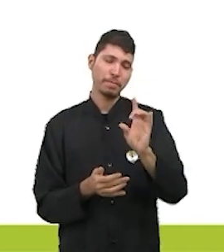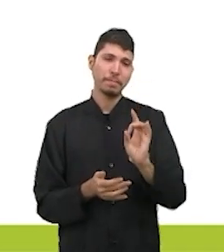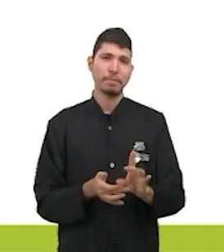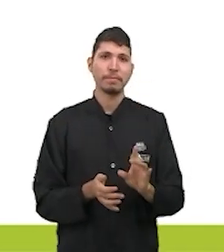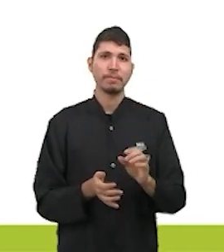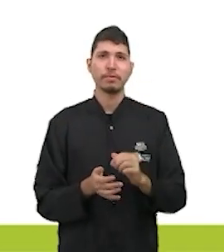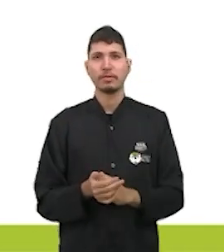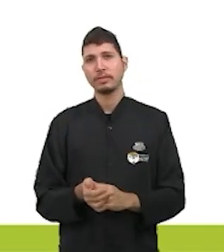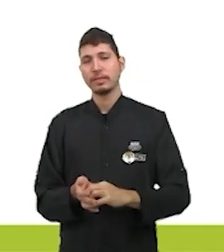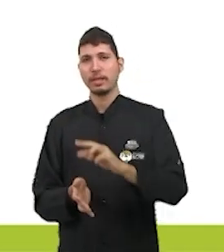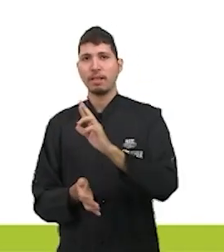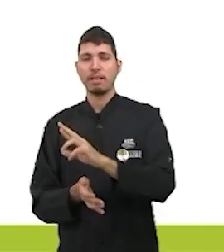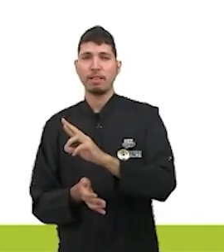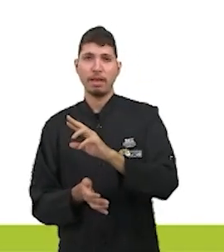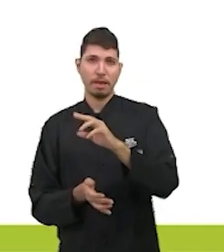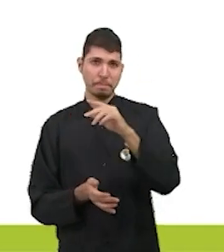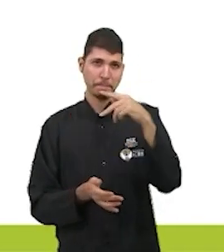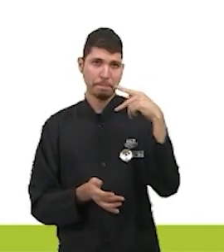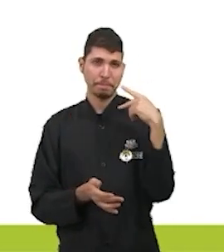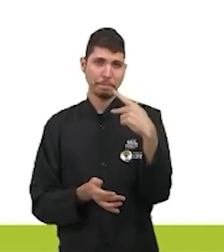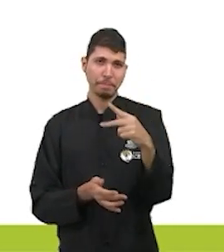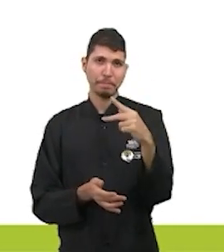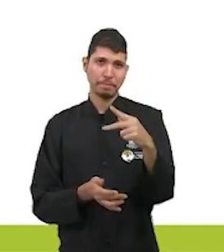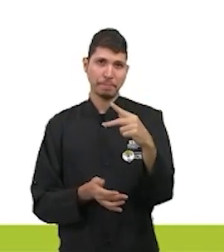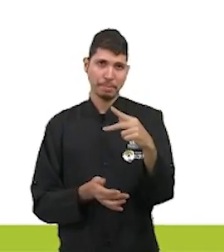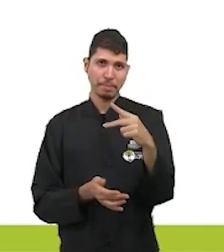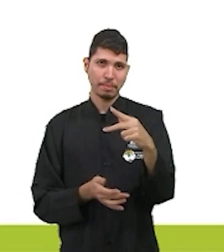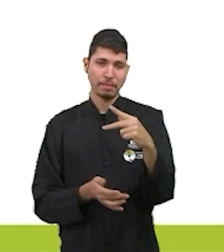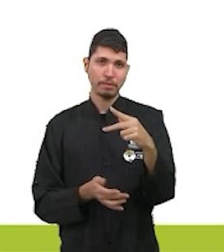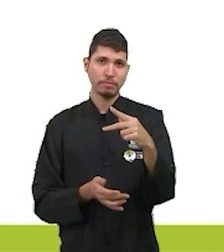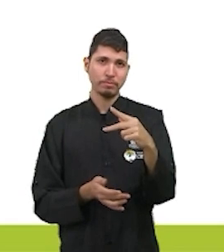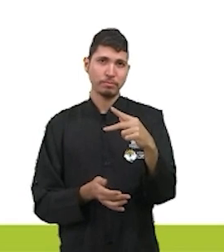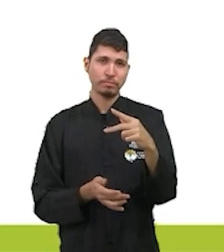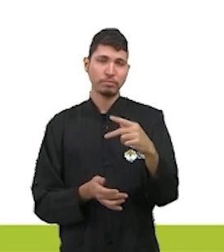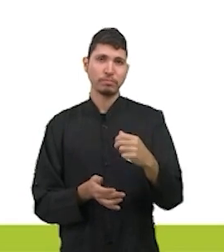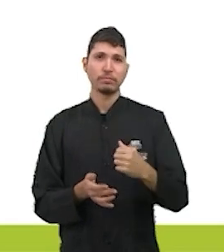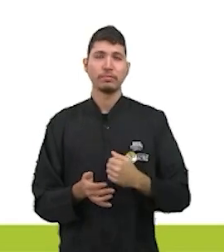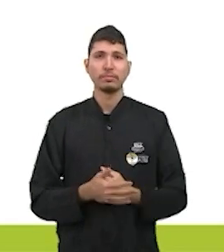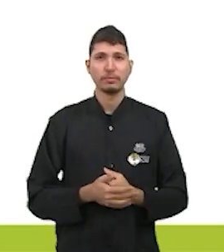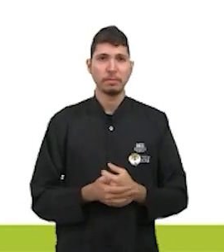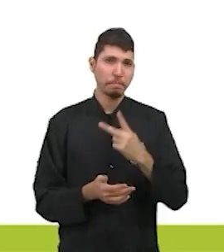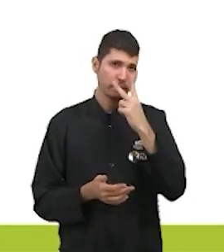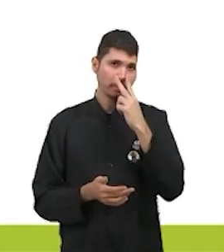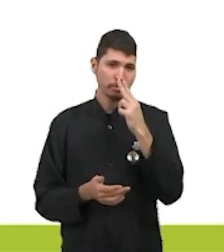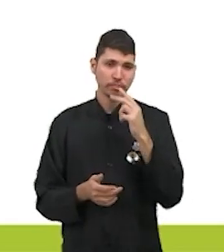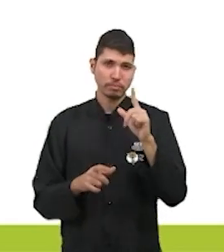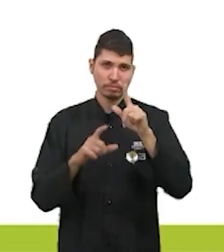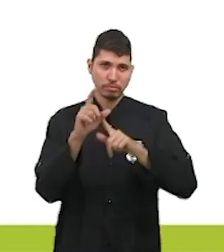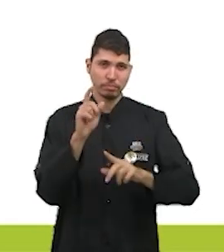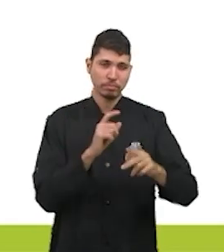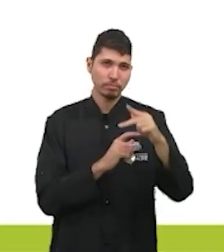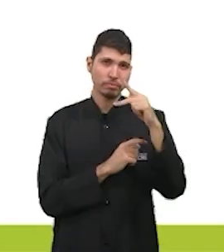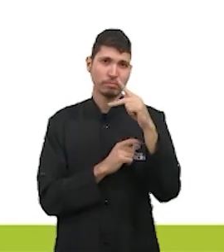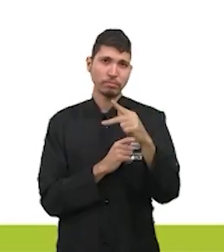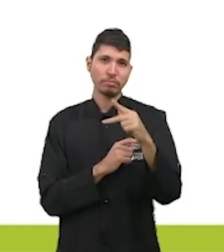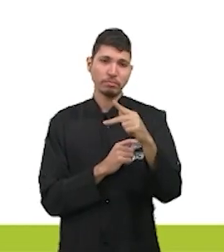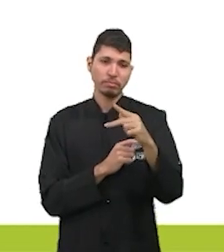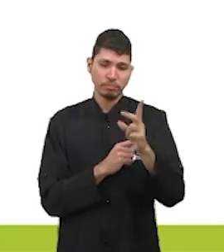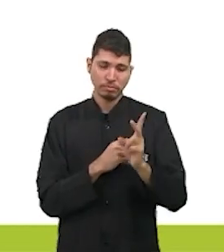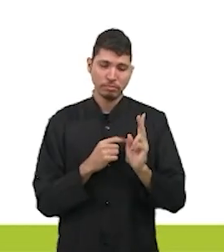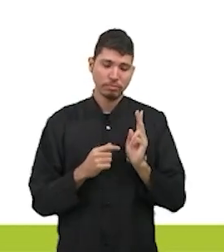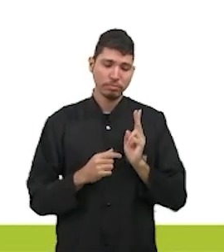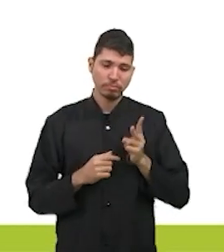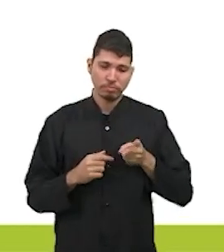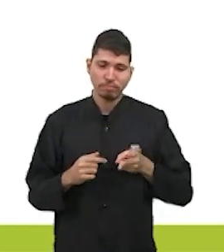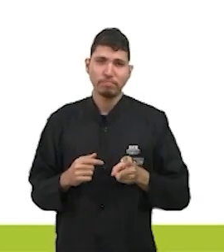a resistividade, que é aquele meu símbolozinho, parece um P, que eu chamo ele de ρ, ele é constante.